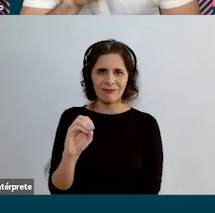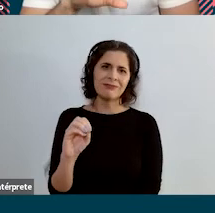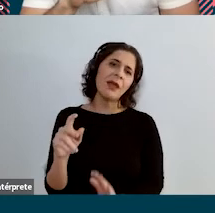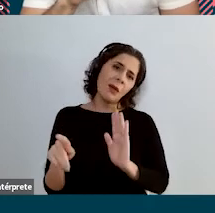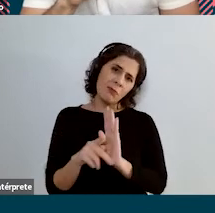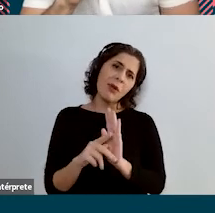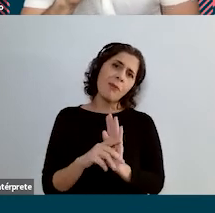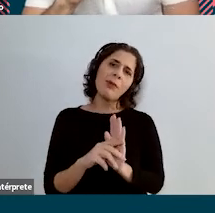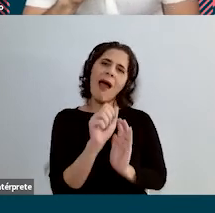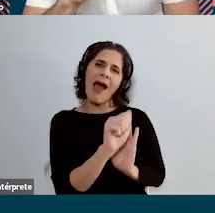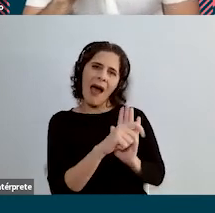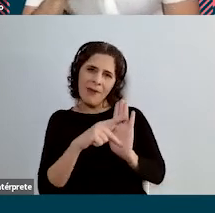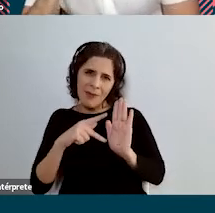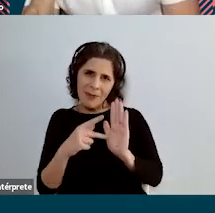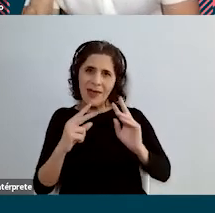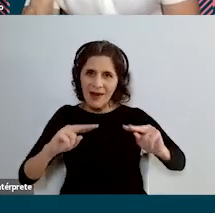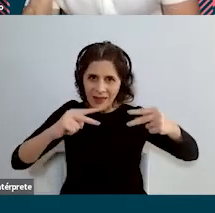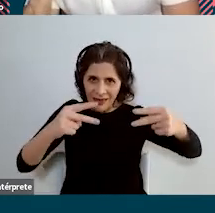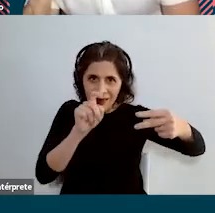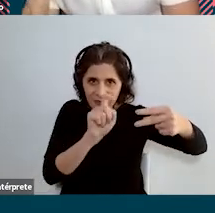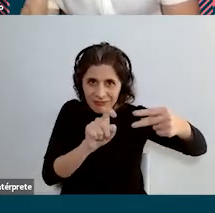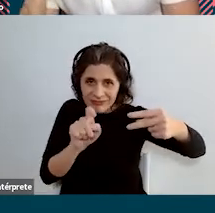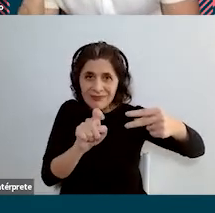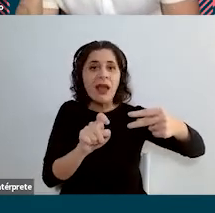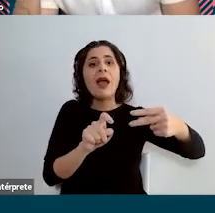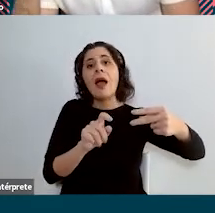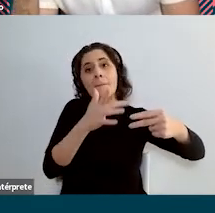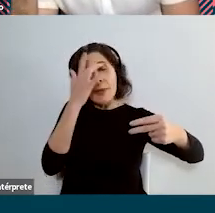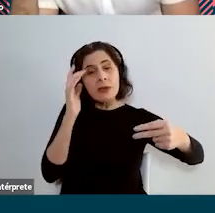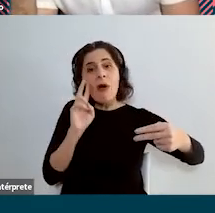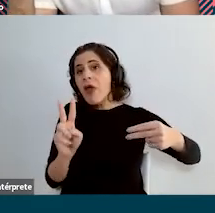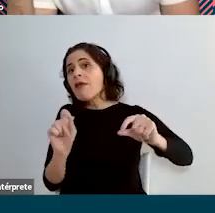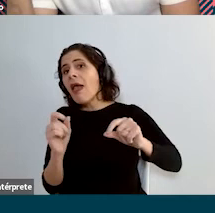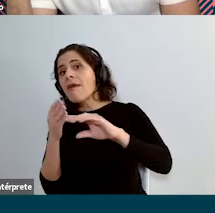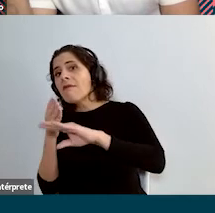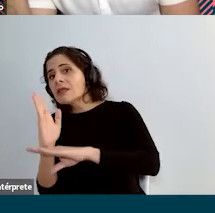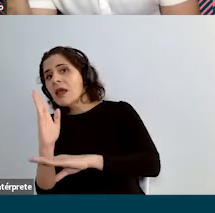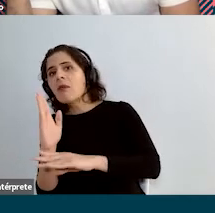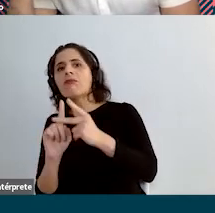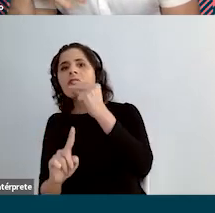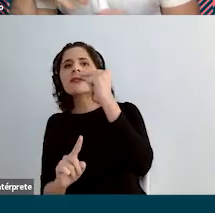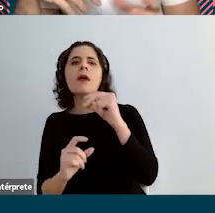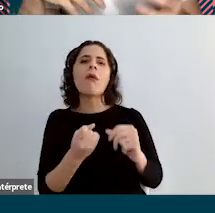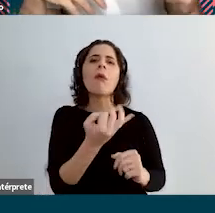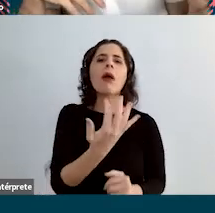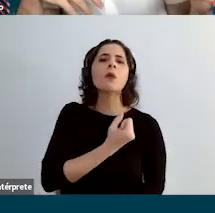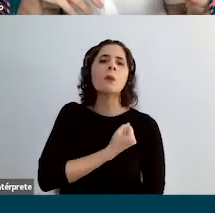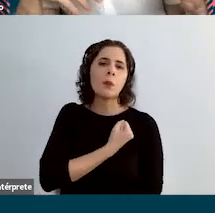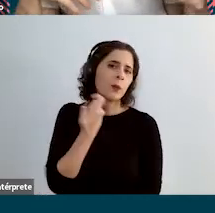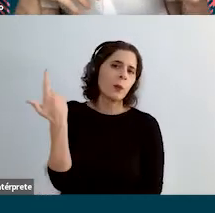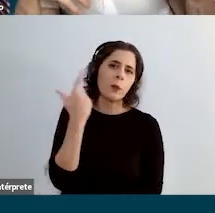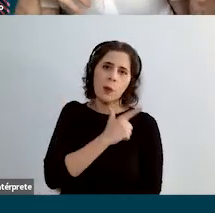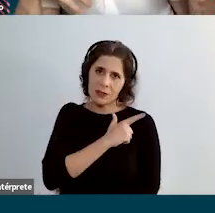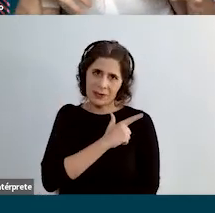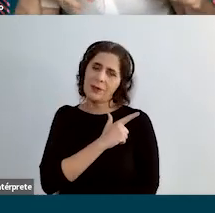gente colocou um link no aplicativo para as pessoas entenderem quem que venceu alguma prova e quantos pontos aquela